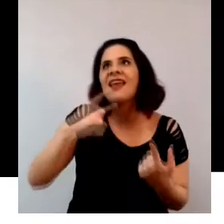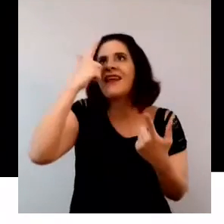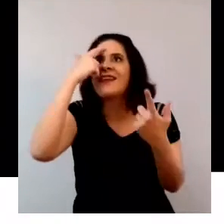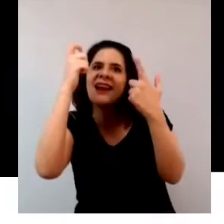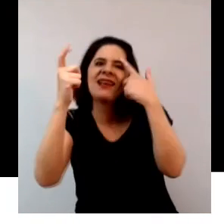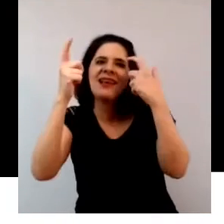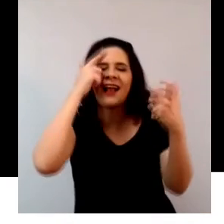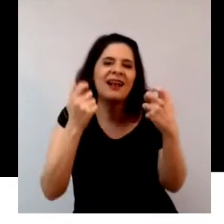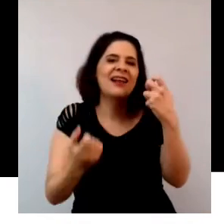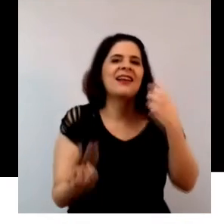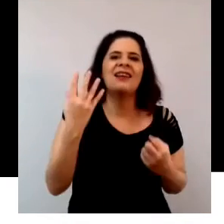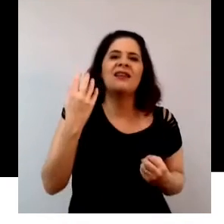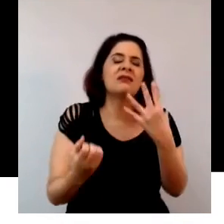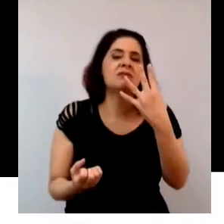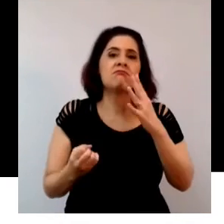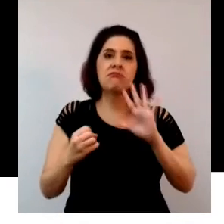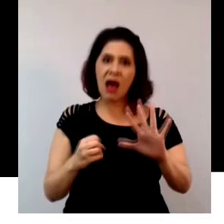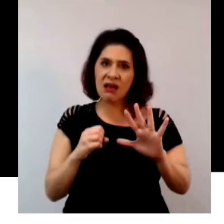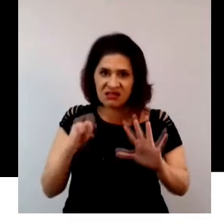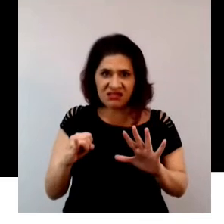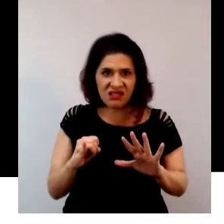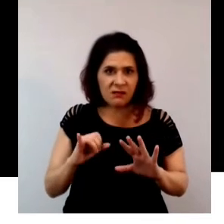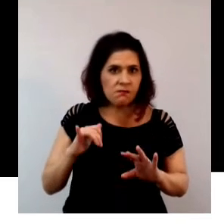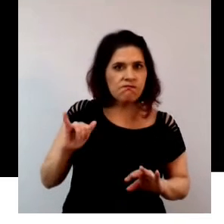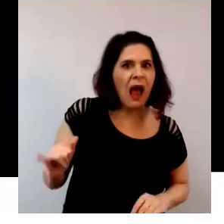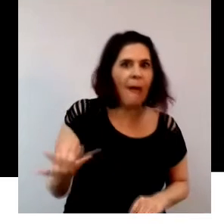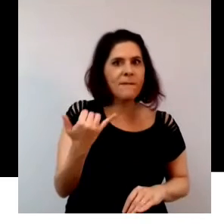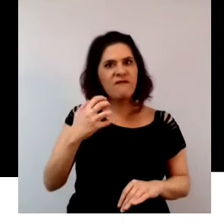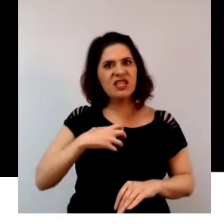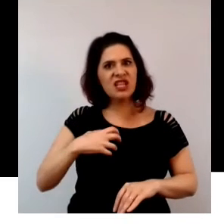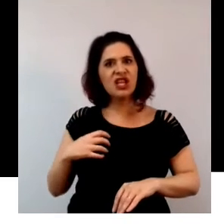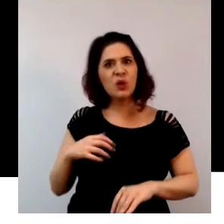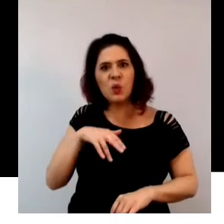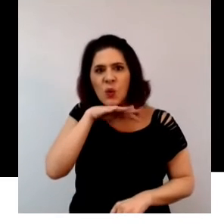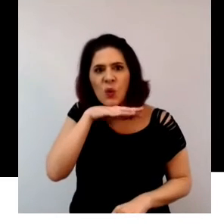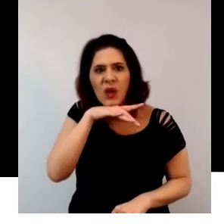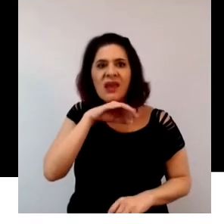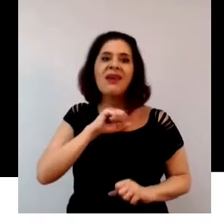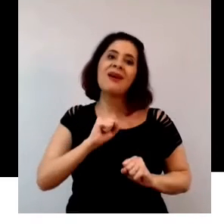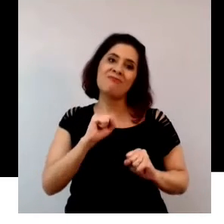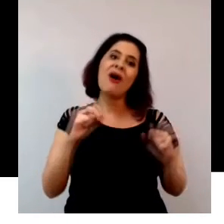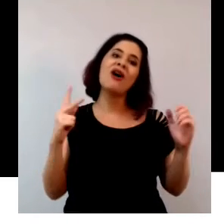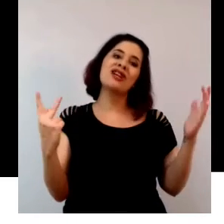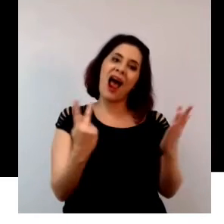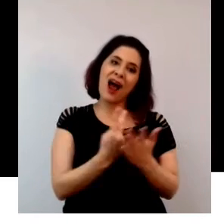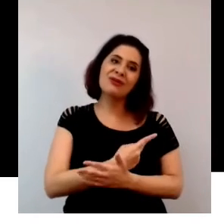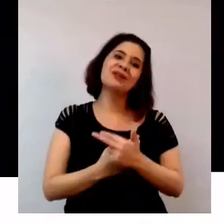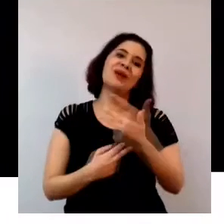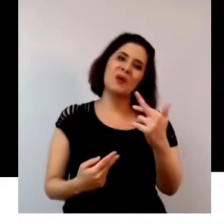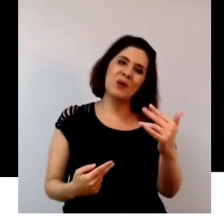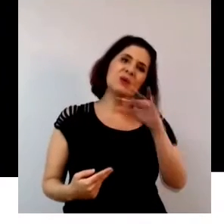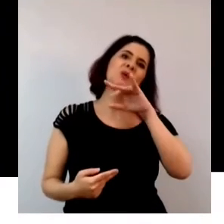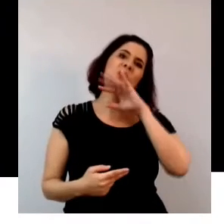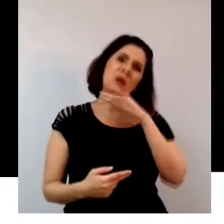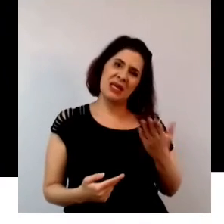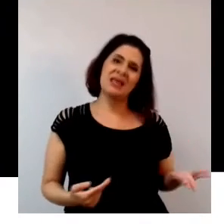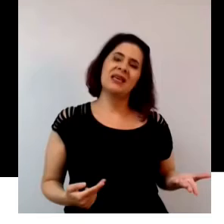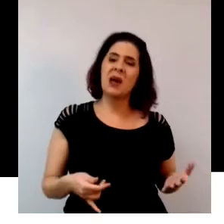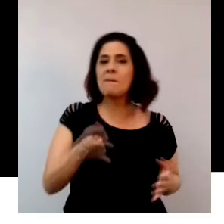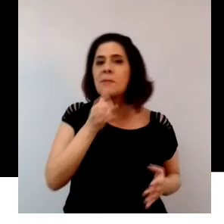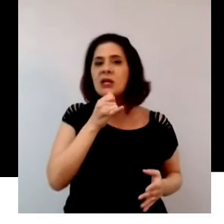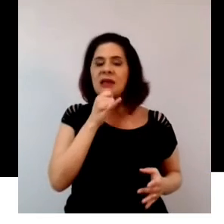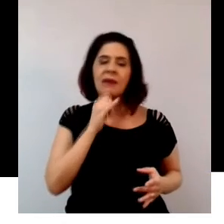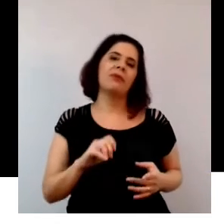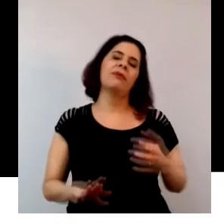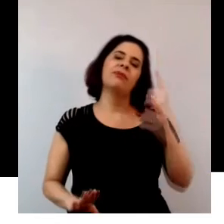forma ruim, coisas como essa aí acontecem, né? Como, por exemplo, a ideologia de gênero, né, que é uma